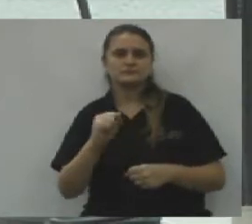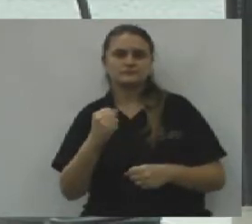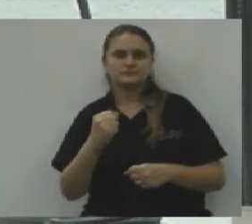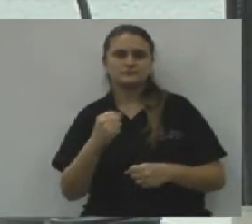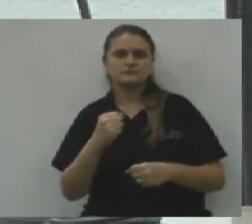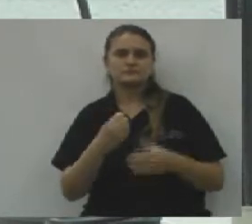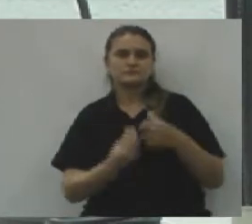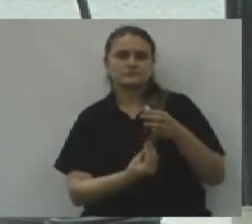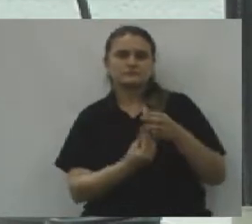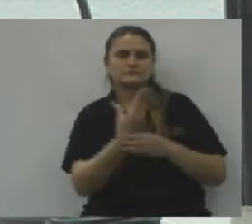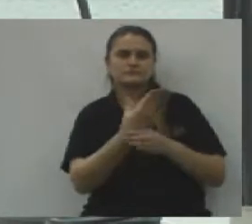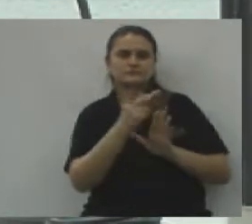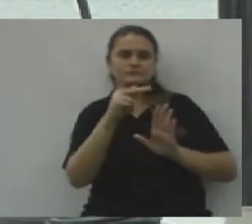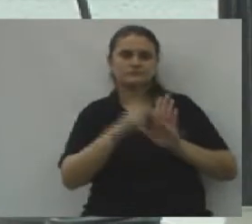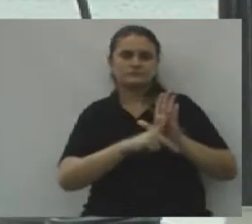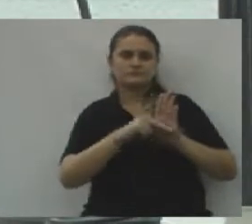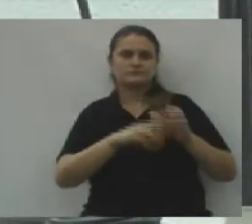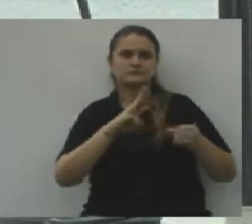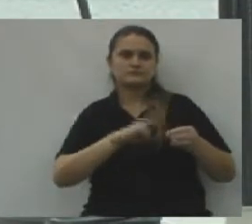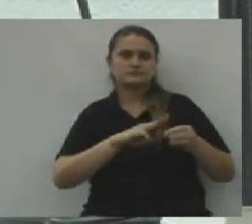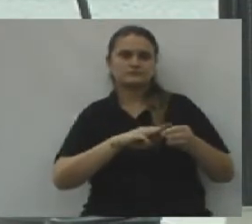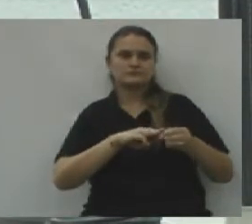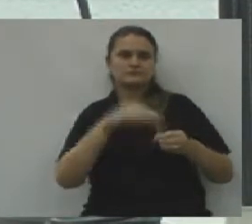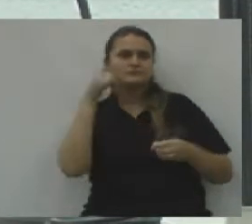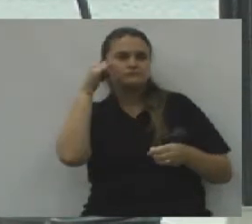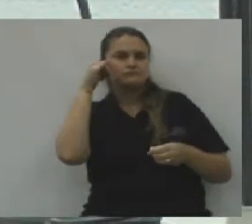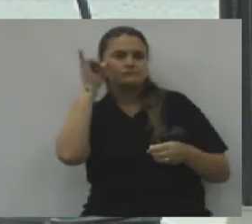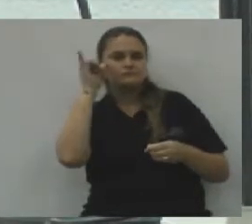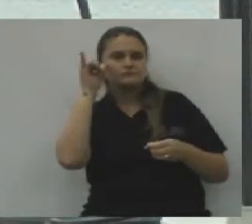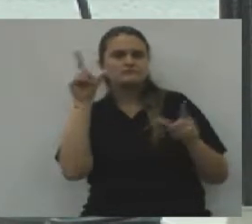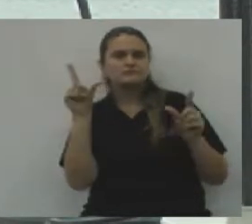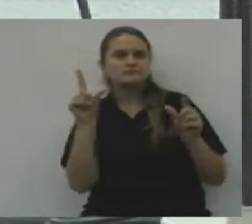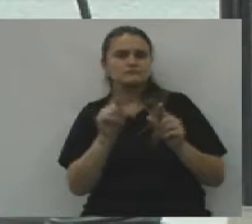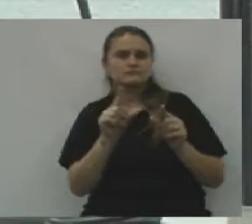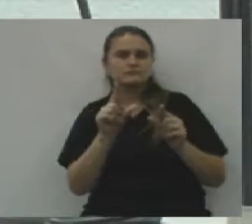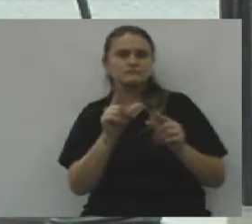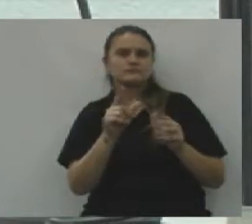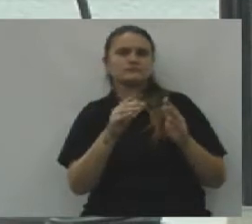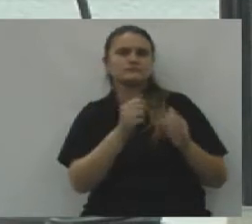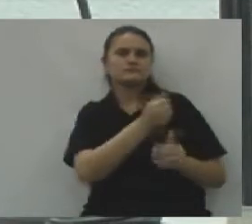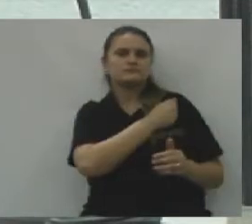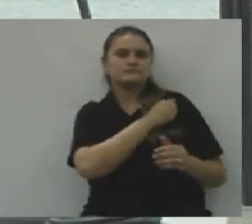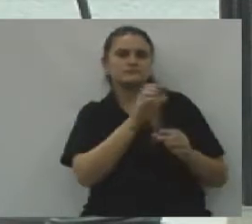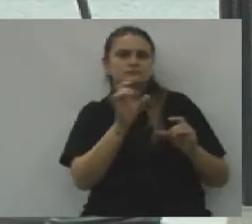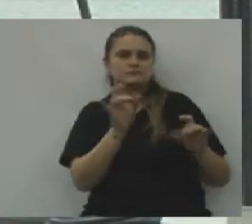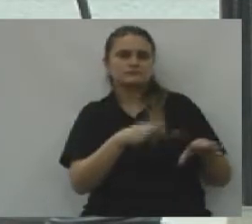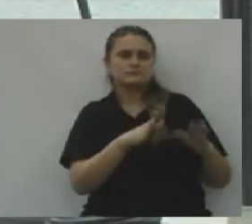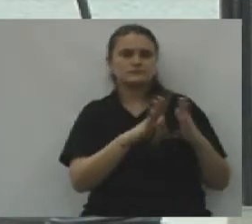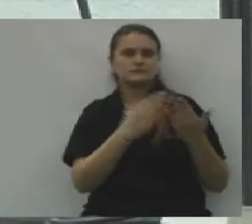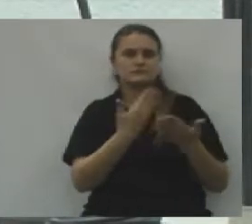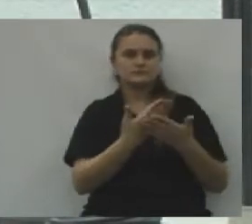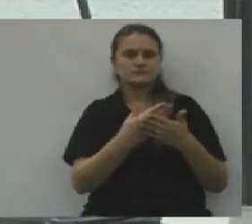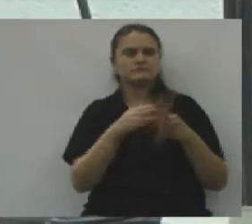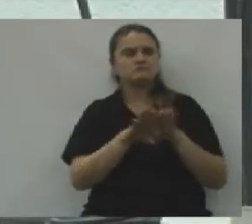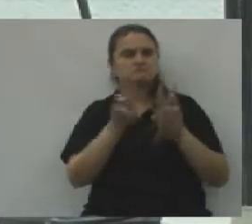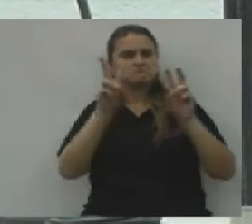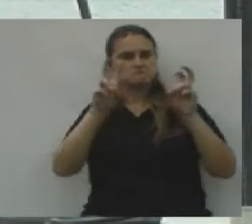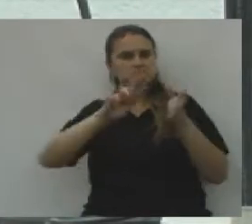3/2018. Cria o Programa Municipal de Prevenção e Combate à Evasão Escolar e da outras